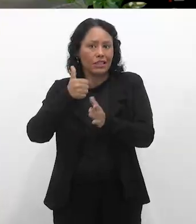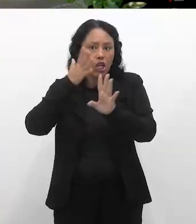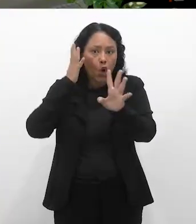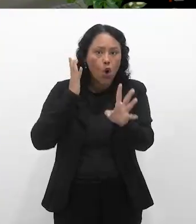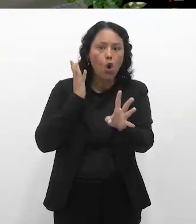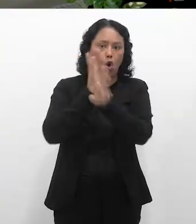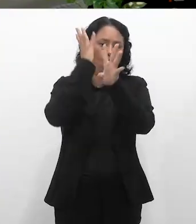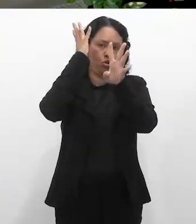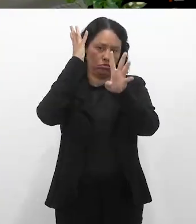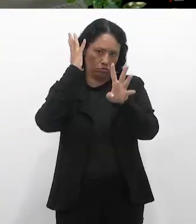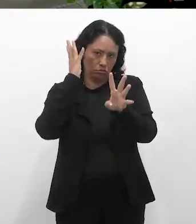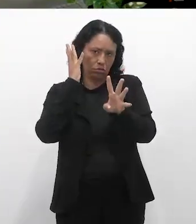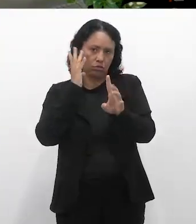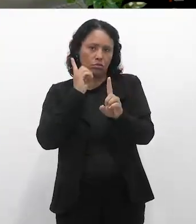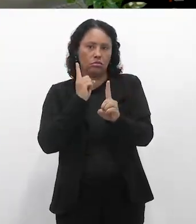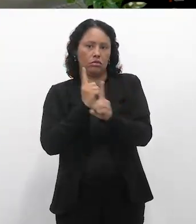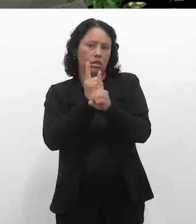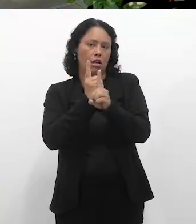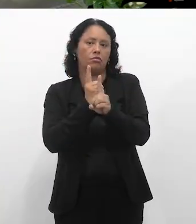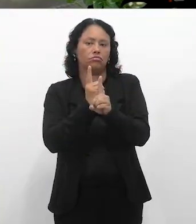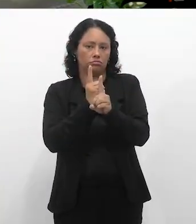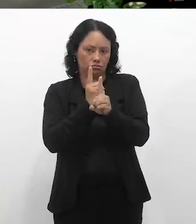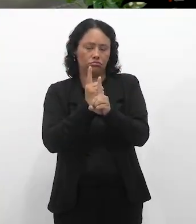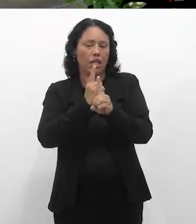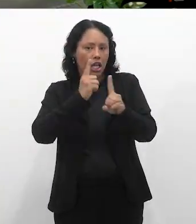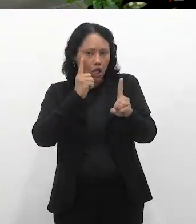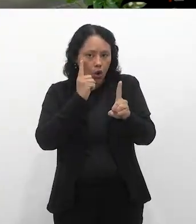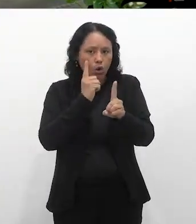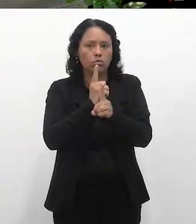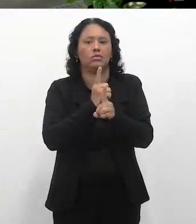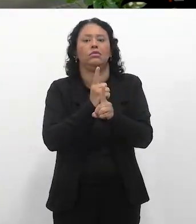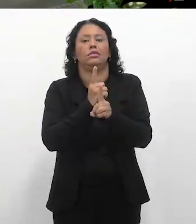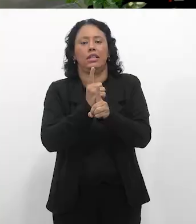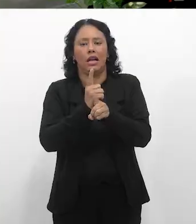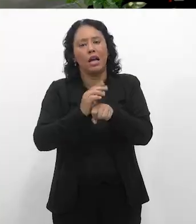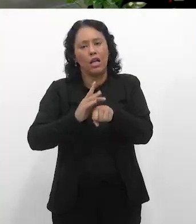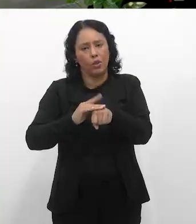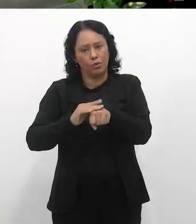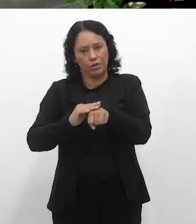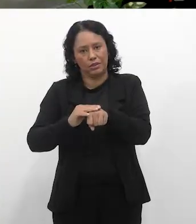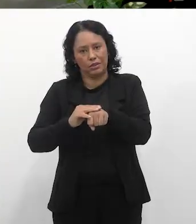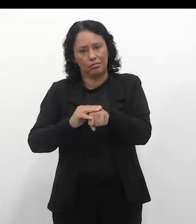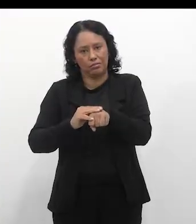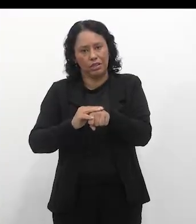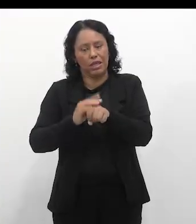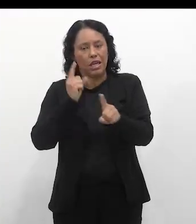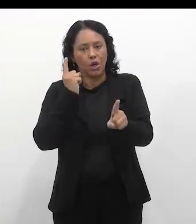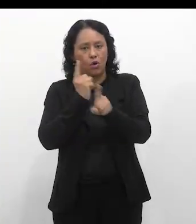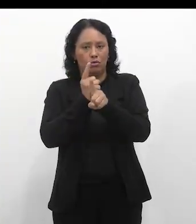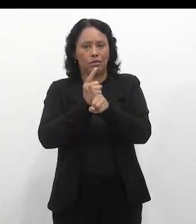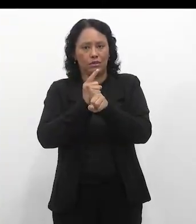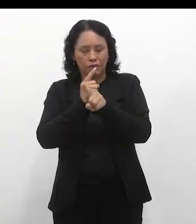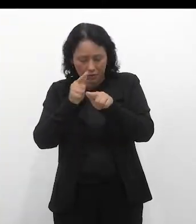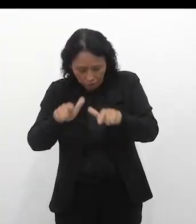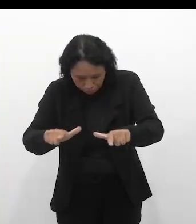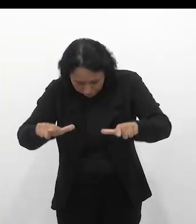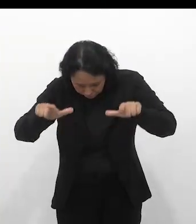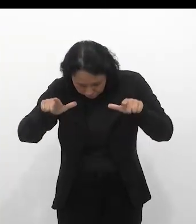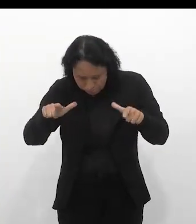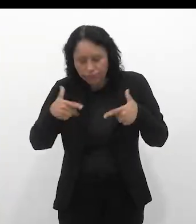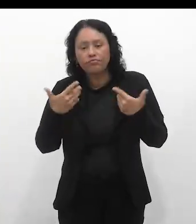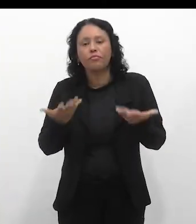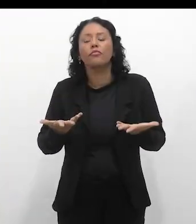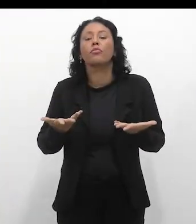ele poderia ter diagnosticado. Existe a paciente que é sem dor. Existe a paciente que o